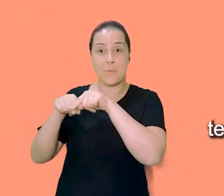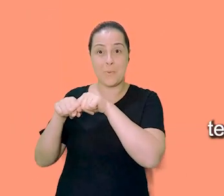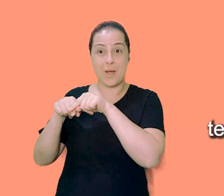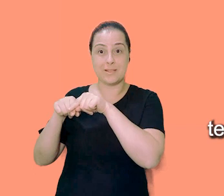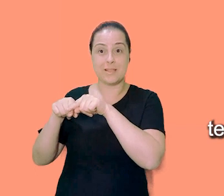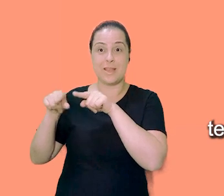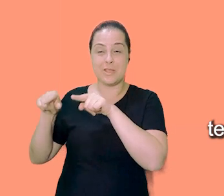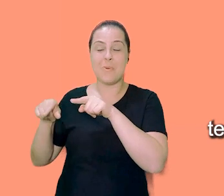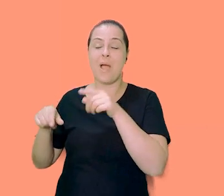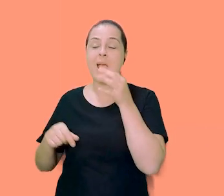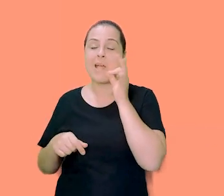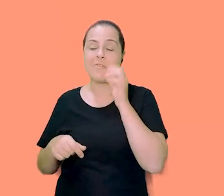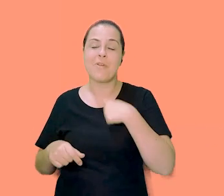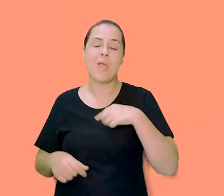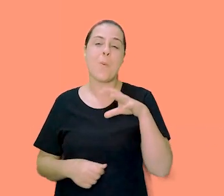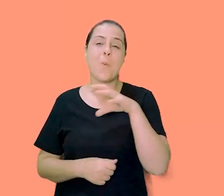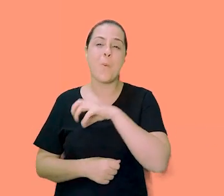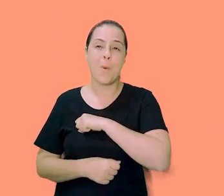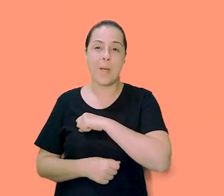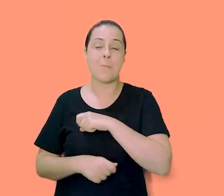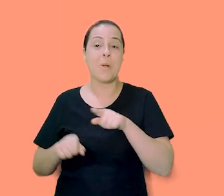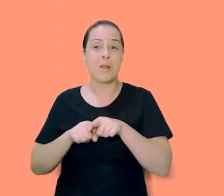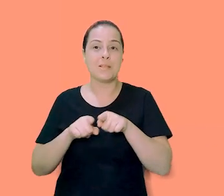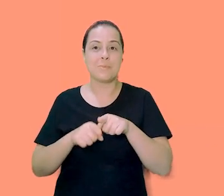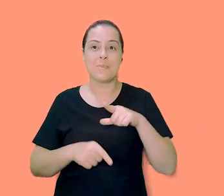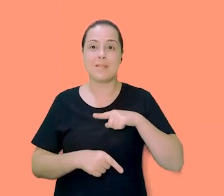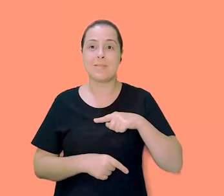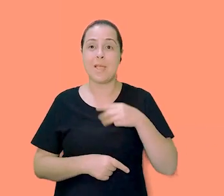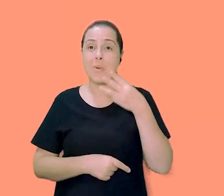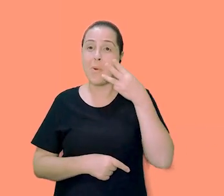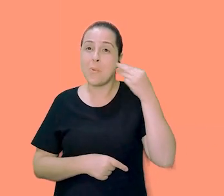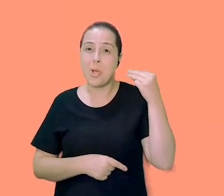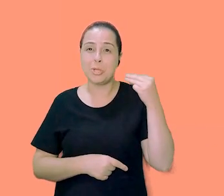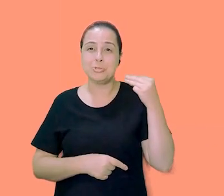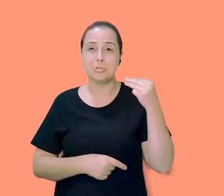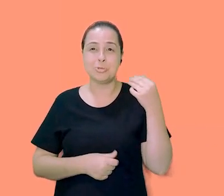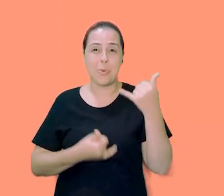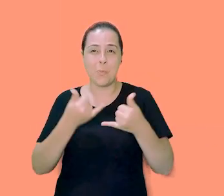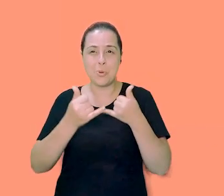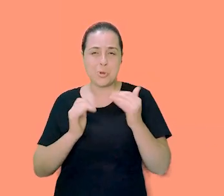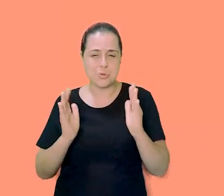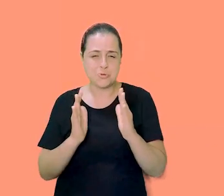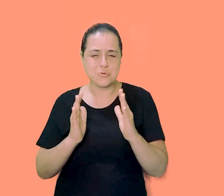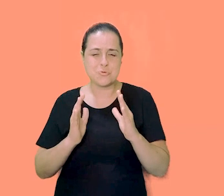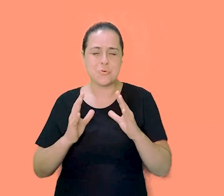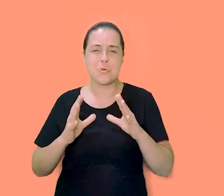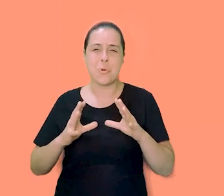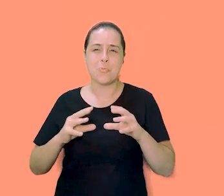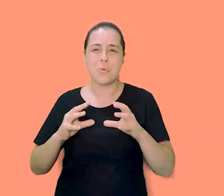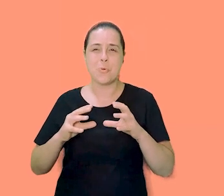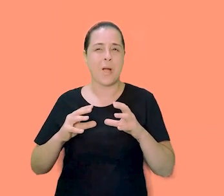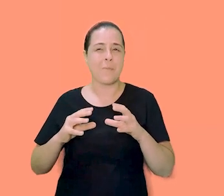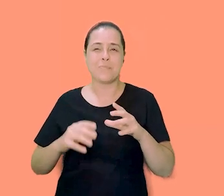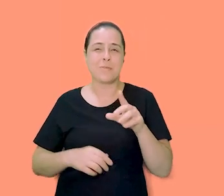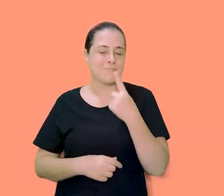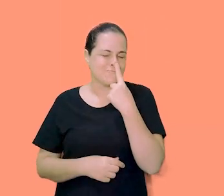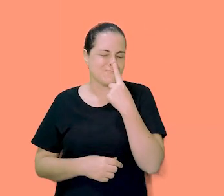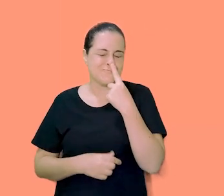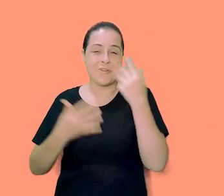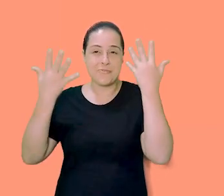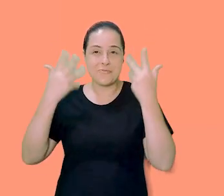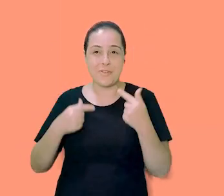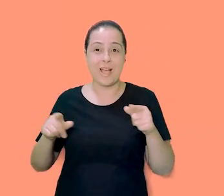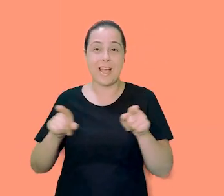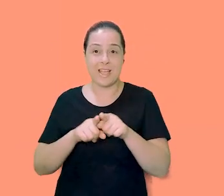café, que é uma coisa que eu amo, e tem um gatinho preto de pelúcia, que é o meu animal favorito. Aí tem algumas plantinhas também.